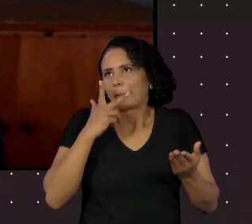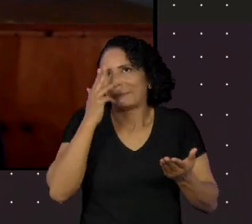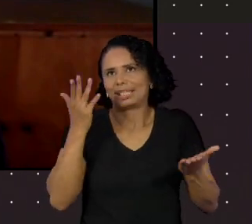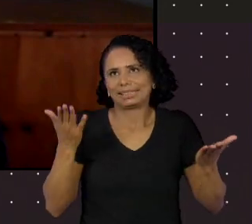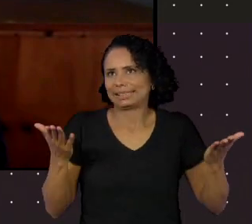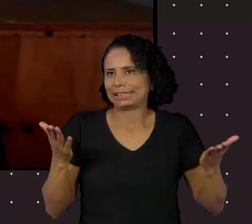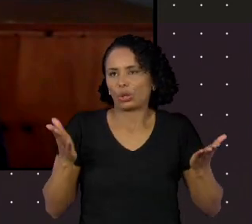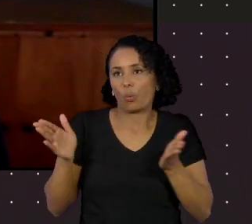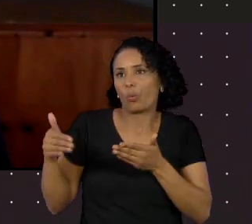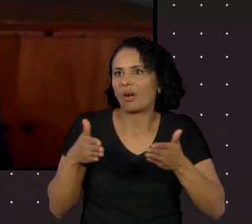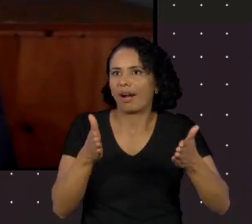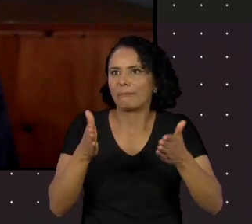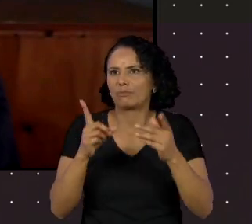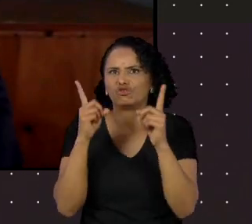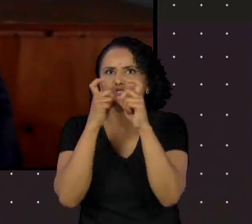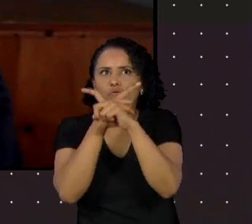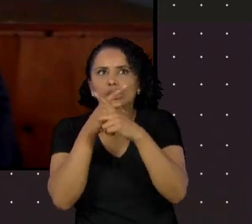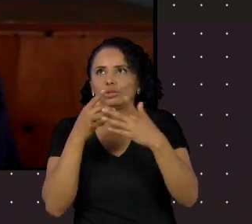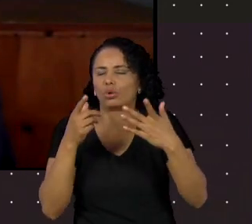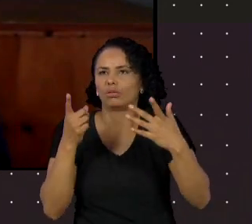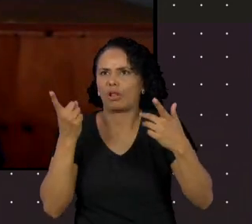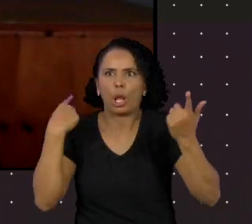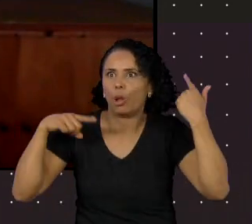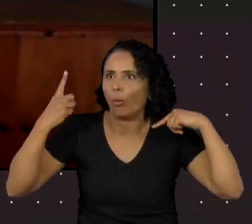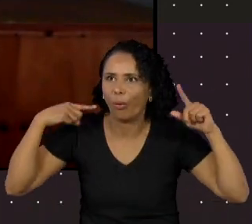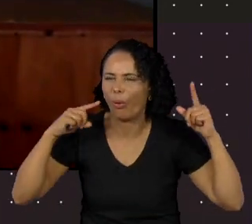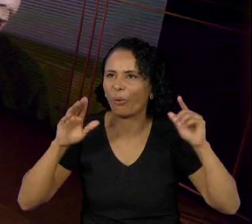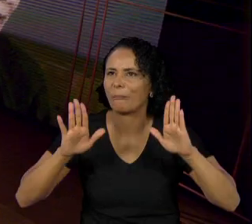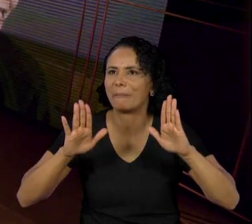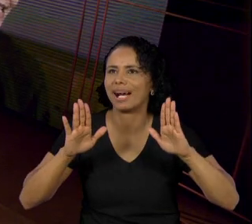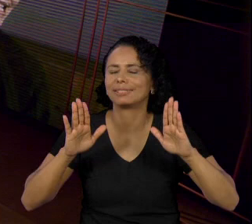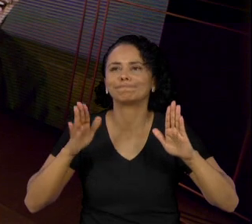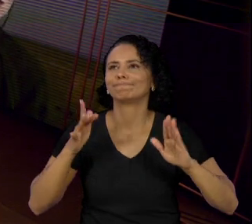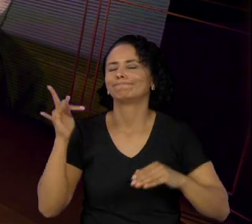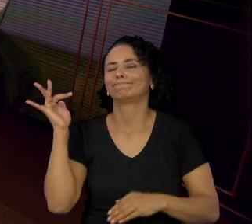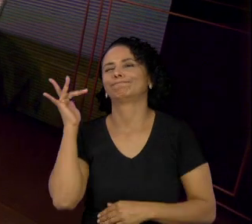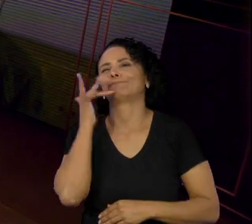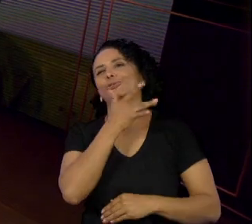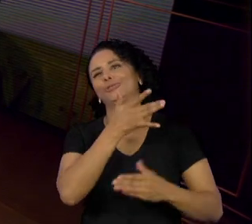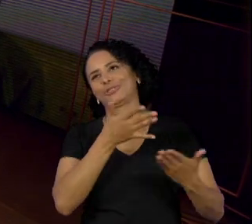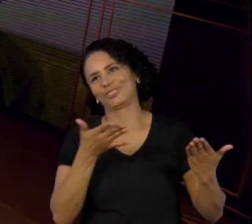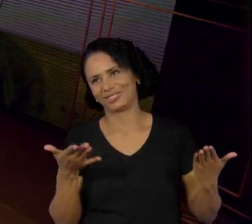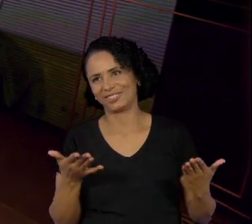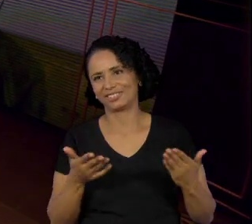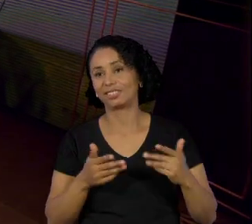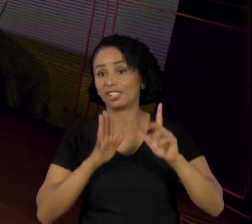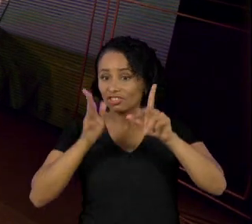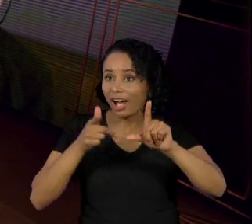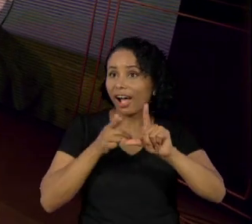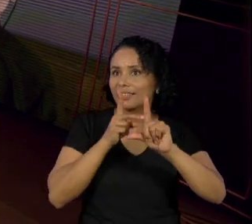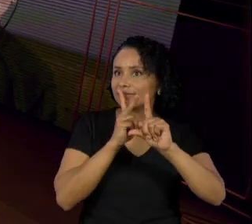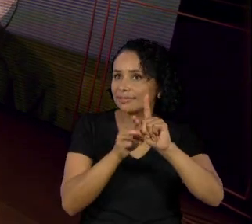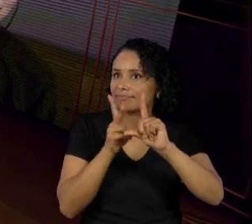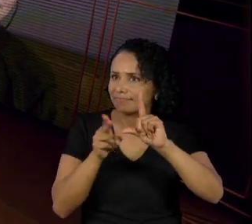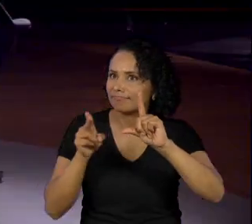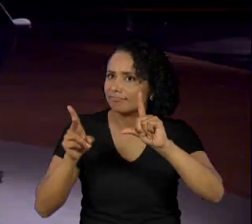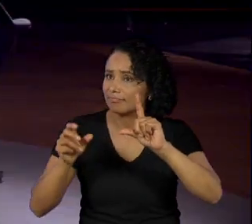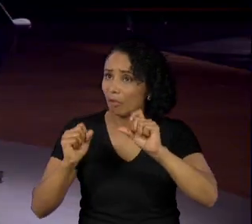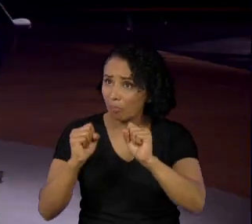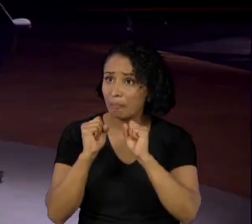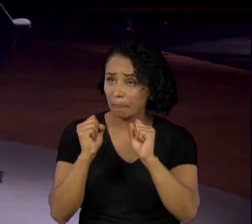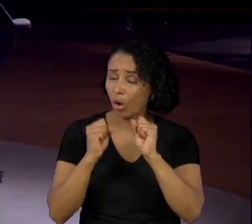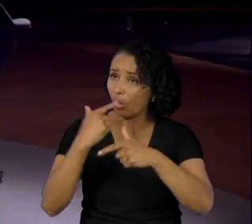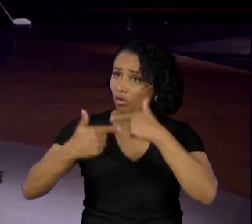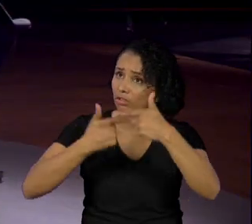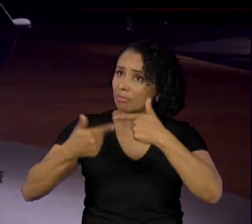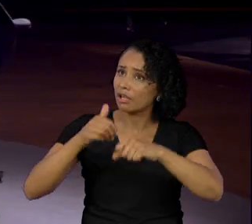difícil, louco, mas muito delicioso também participar de uma novela. Mas nas séries você tem essa trajetória, você tem também tempo,